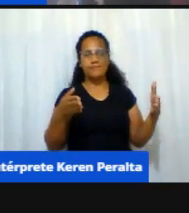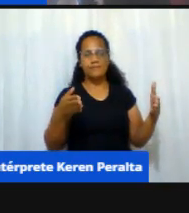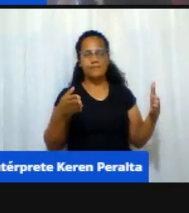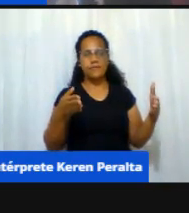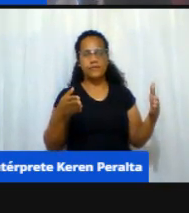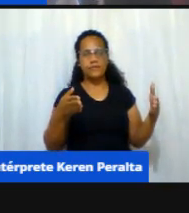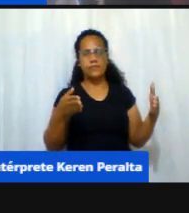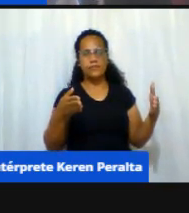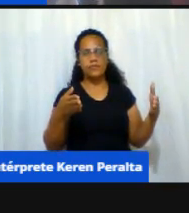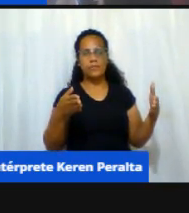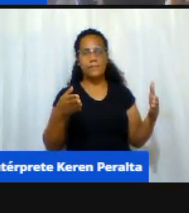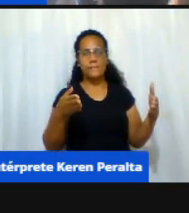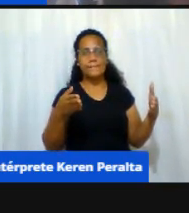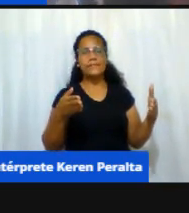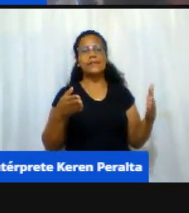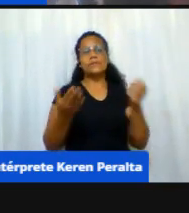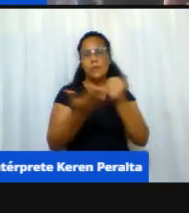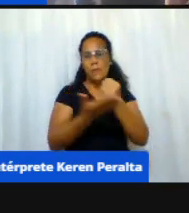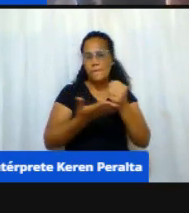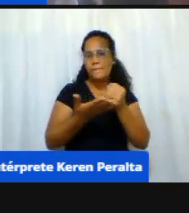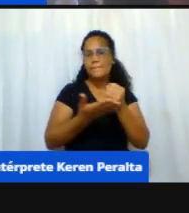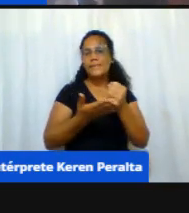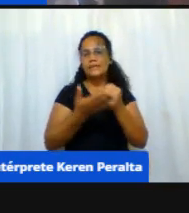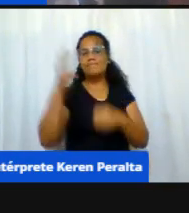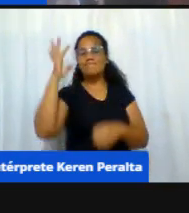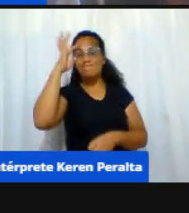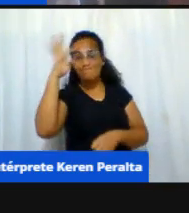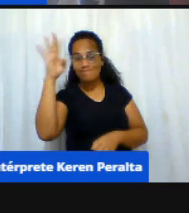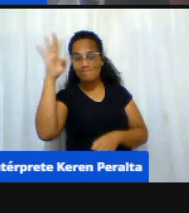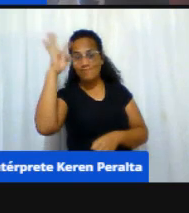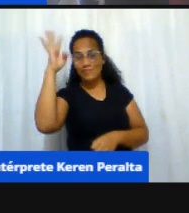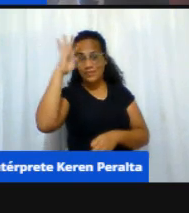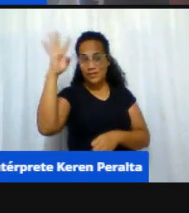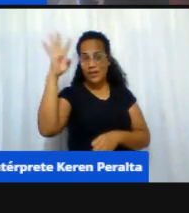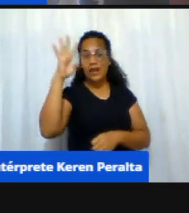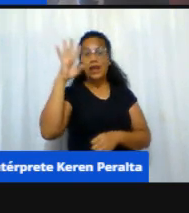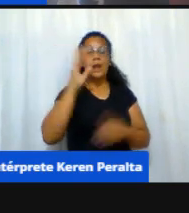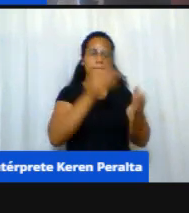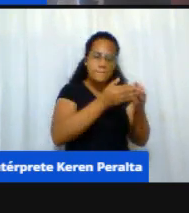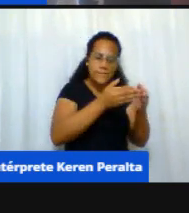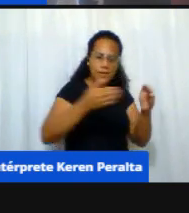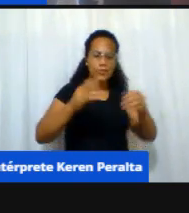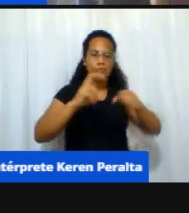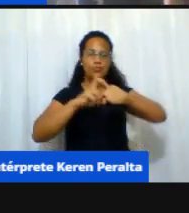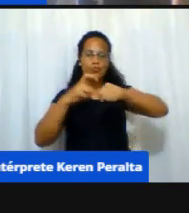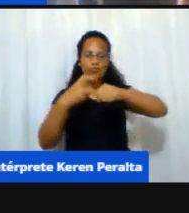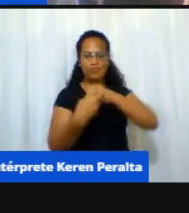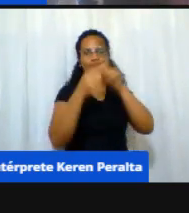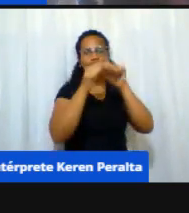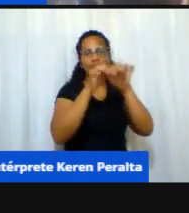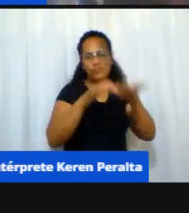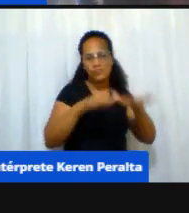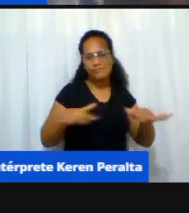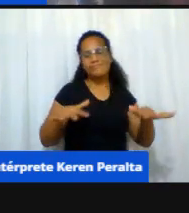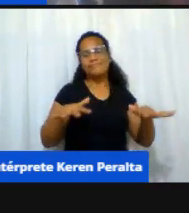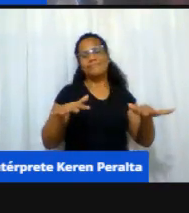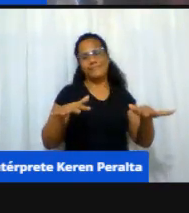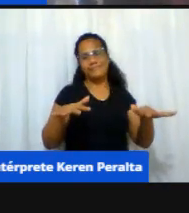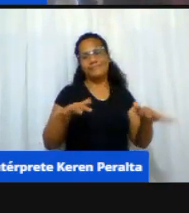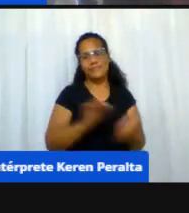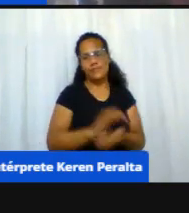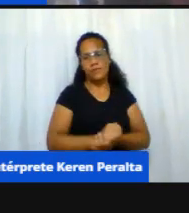pandêmicos, que repercutiram nos procedimentos educacionais, para mais um processo adaptativo,